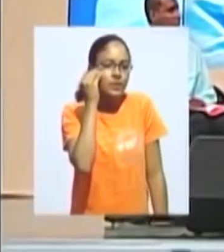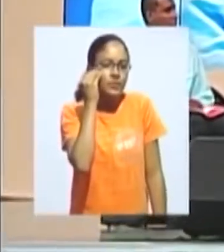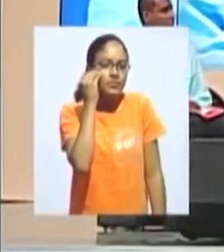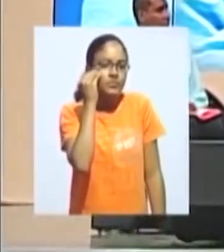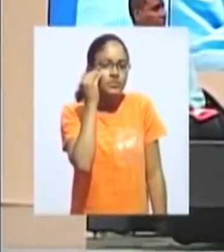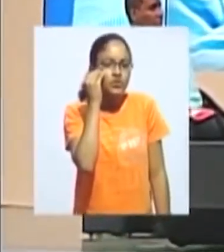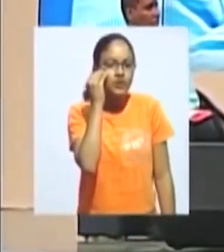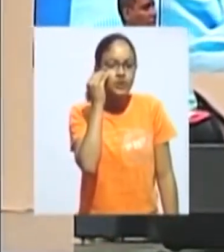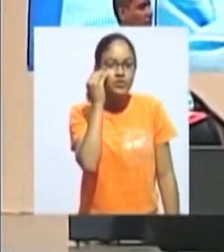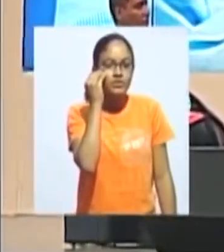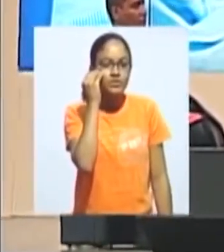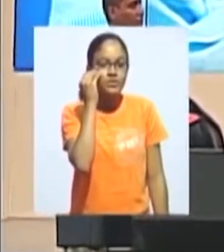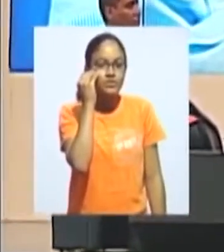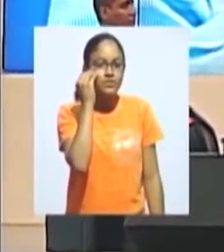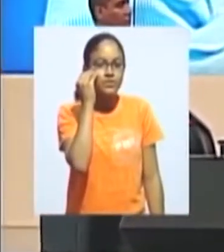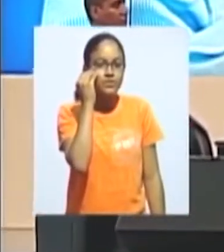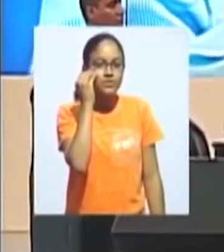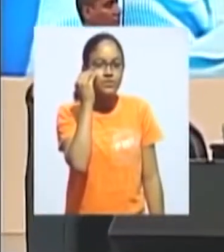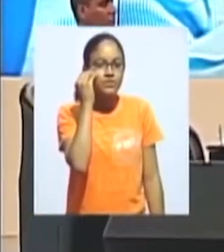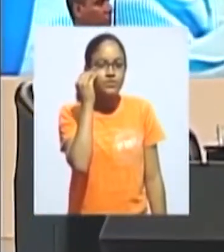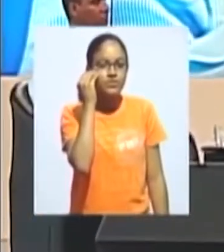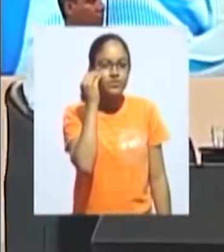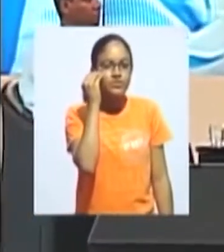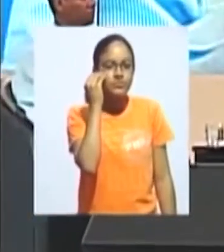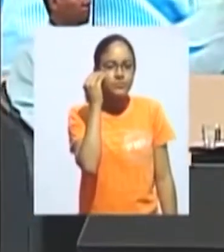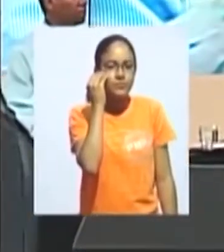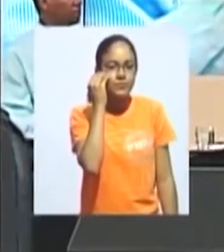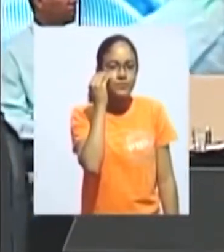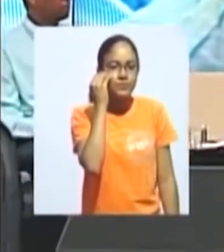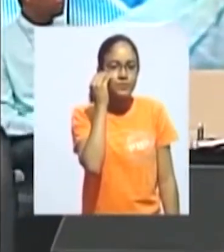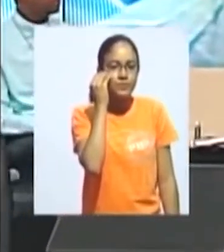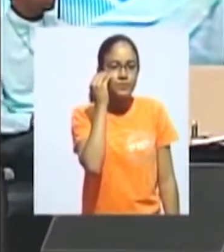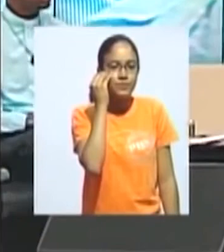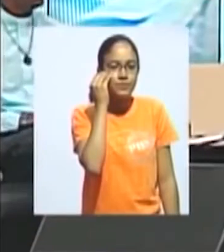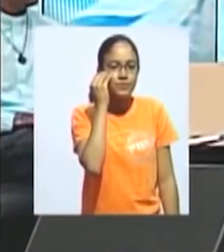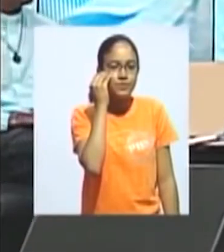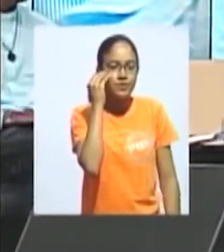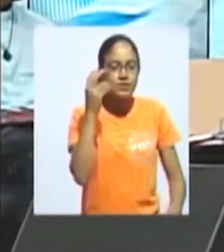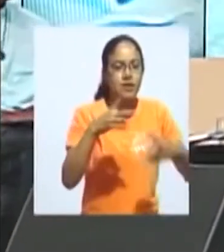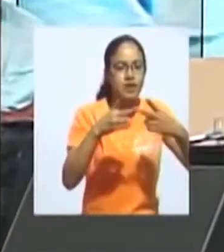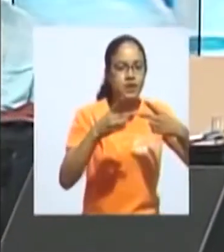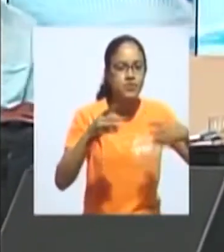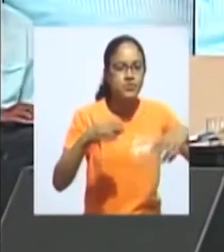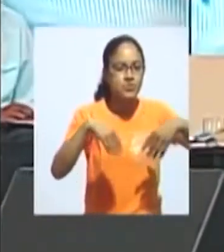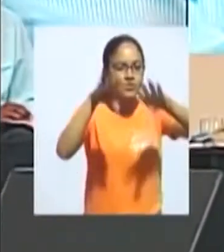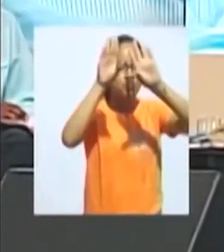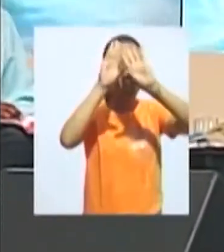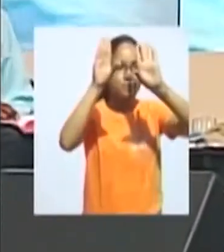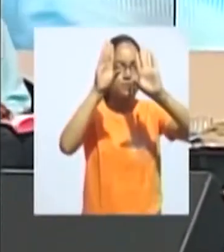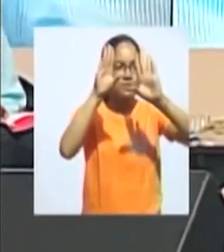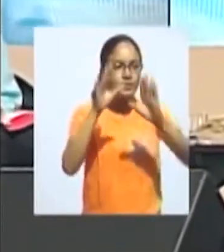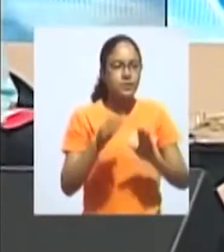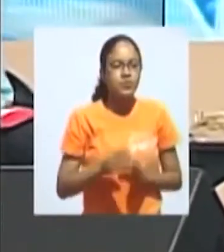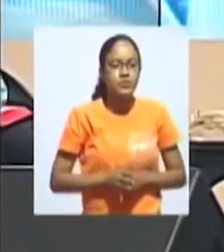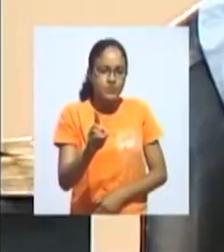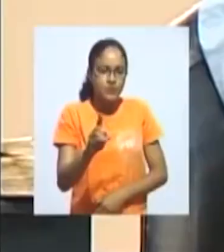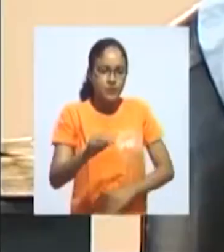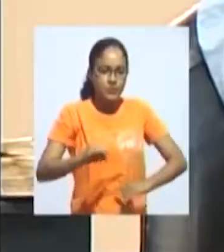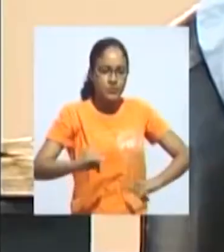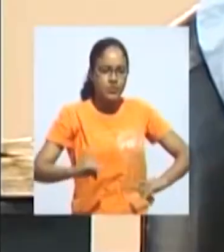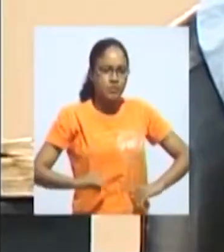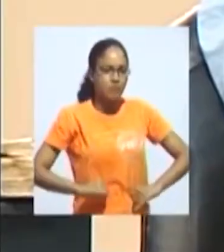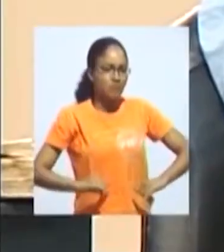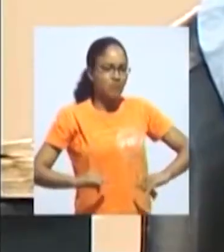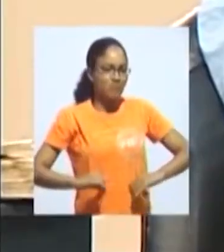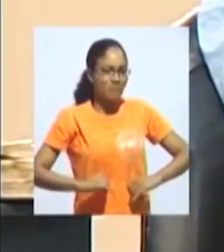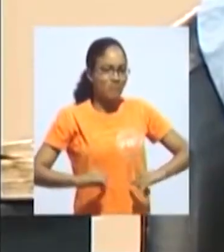ao tratamento de um câncer no sistema linfático, ele passou a mensagem: buscai as coisas do alto. E